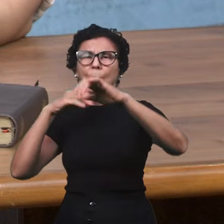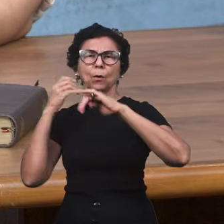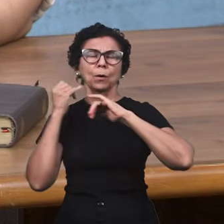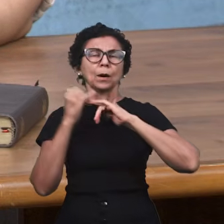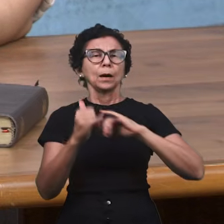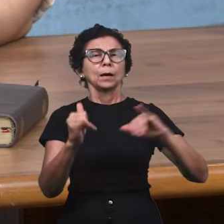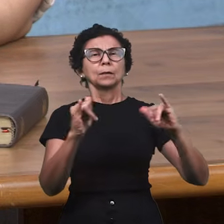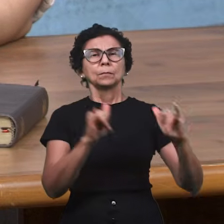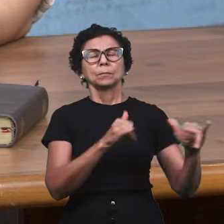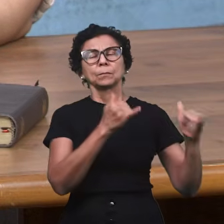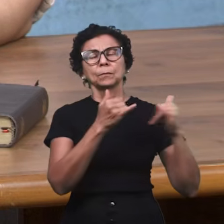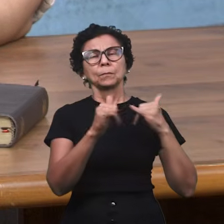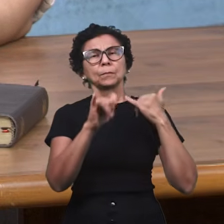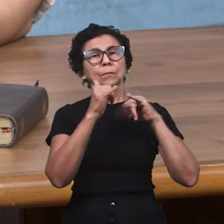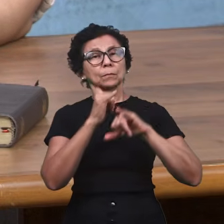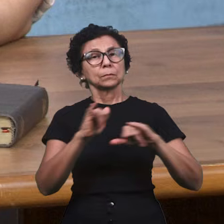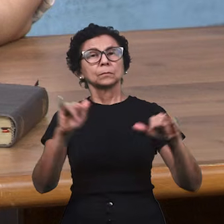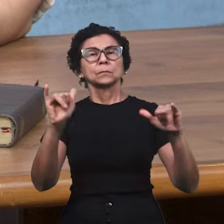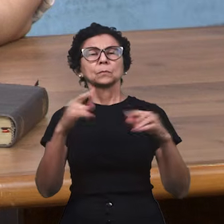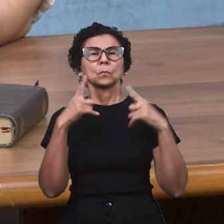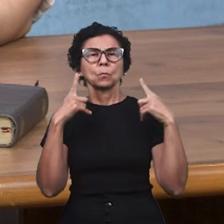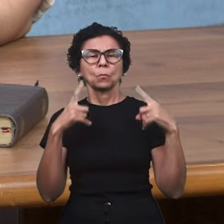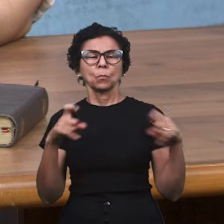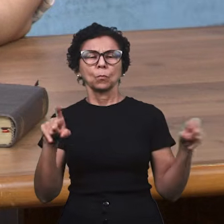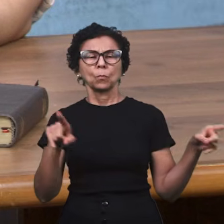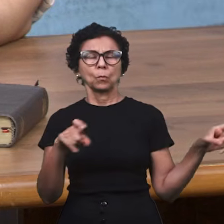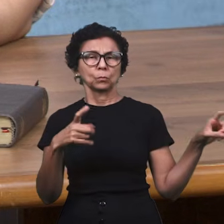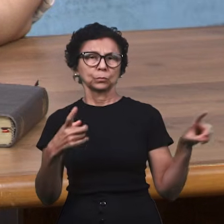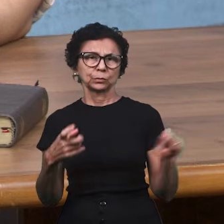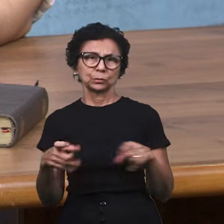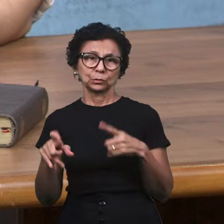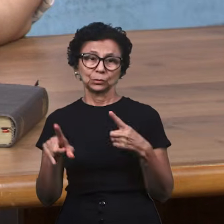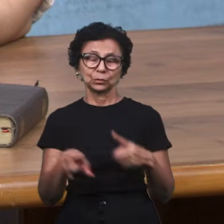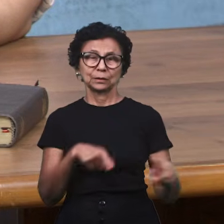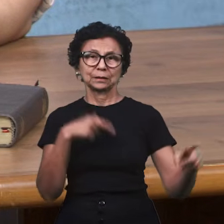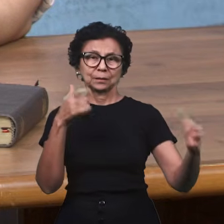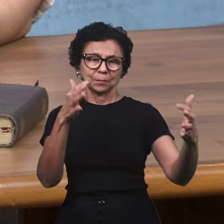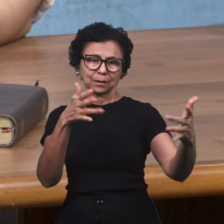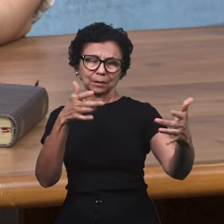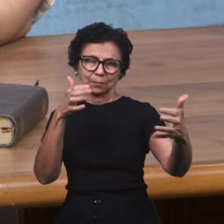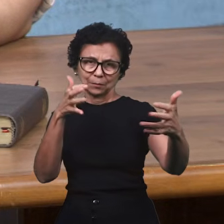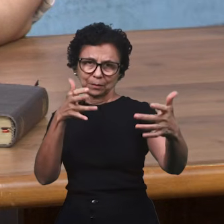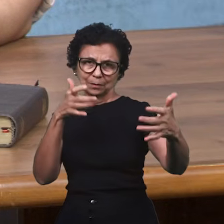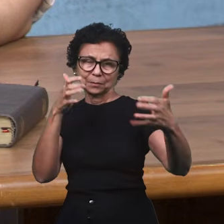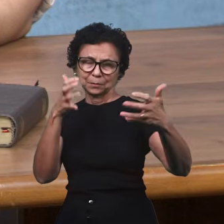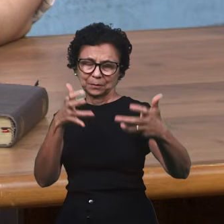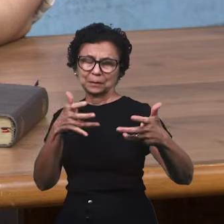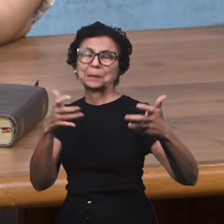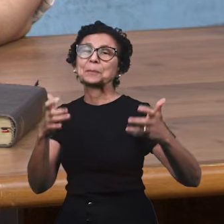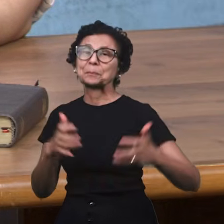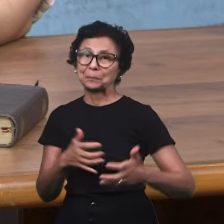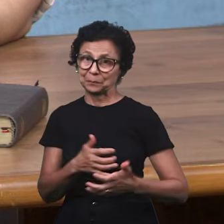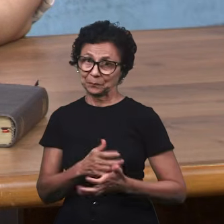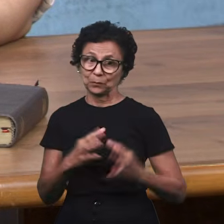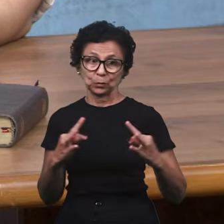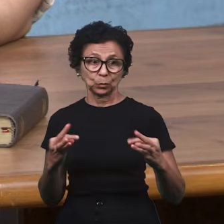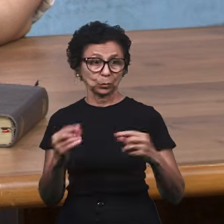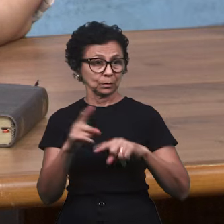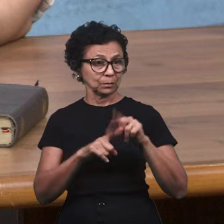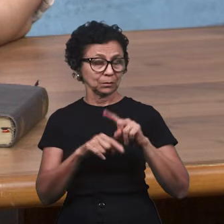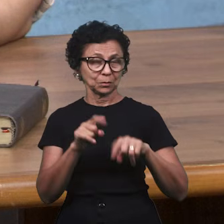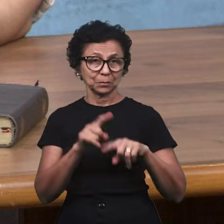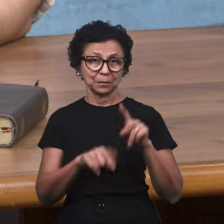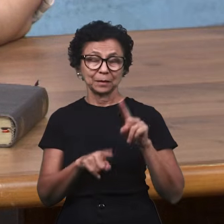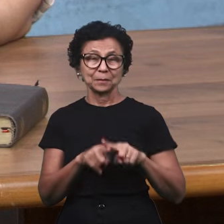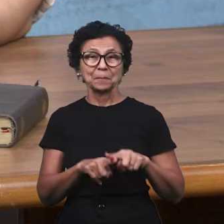símbolos, fazendo o sonido com alaúdes e com harpas. E sucedeu que, chegando